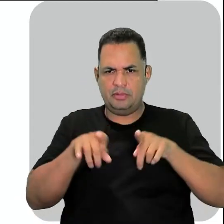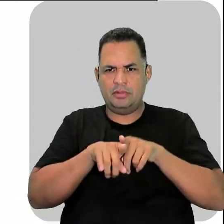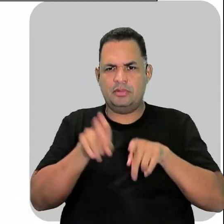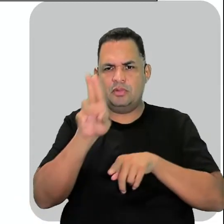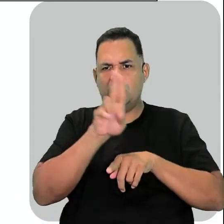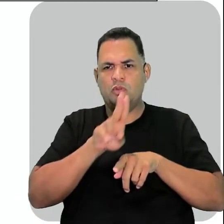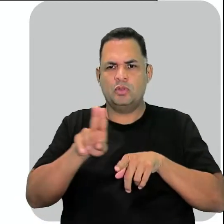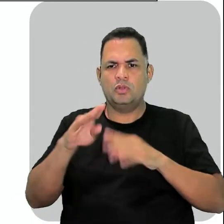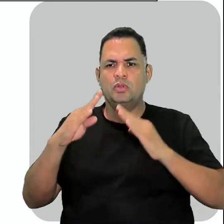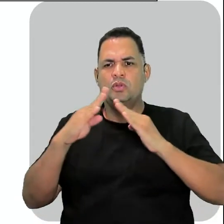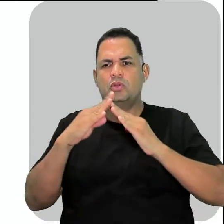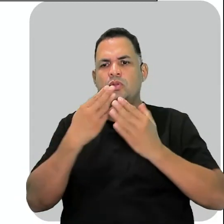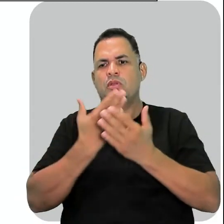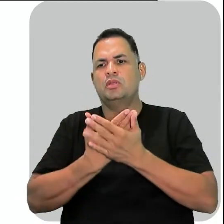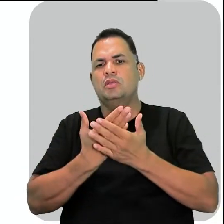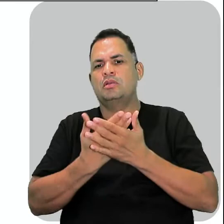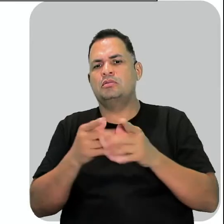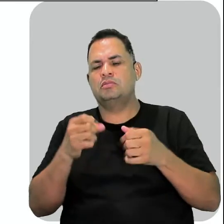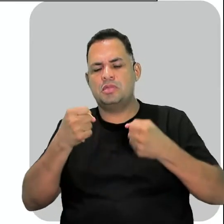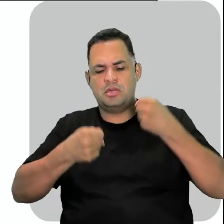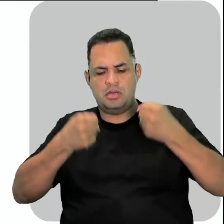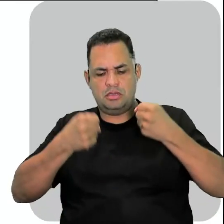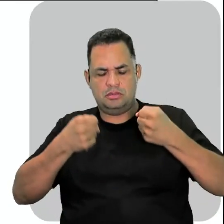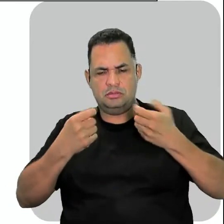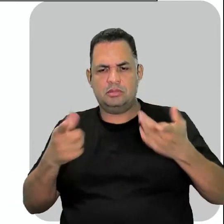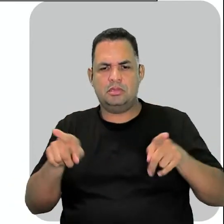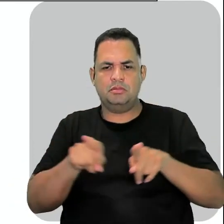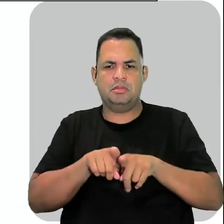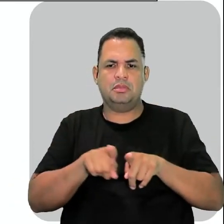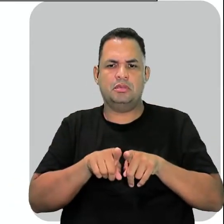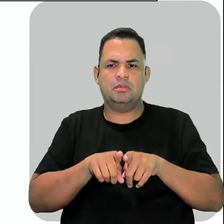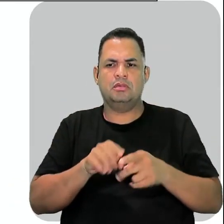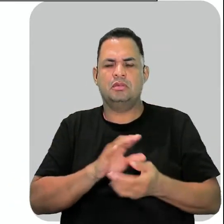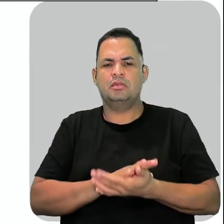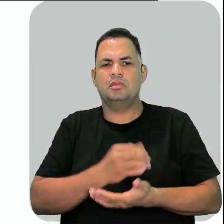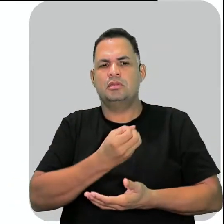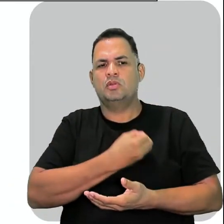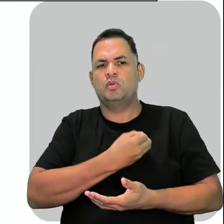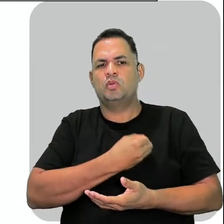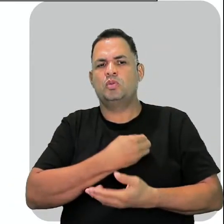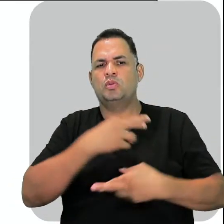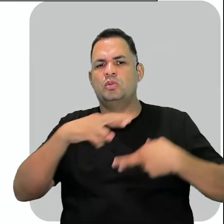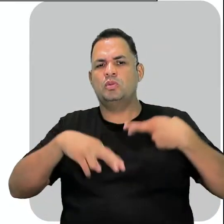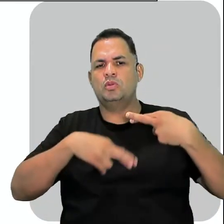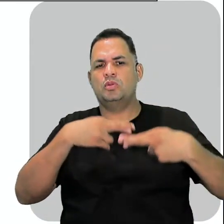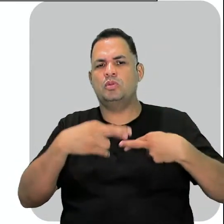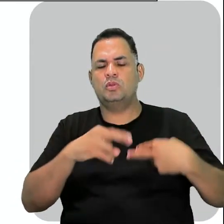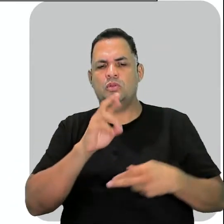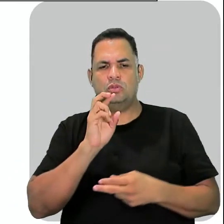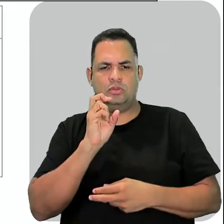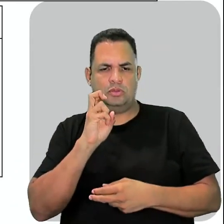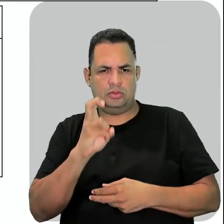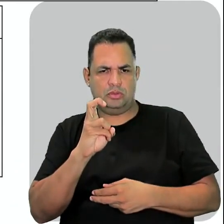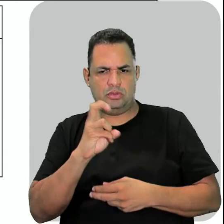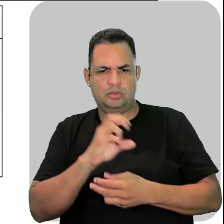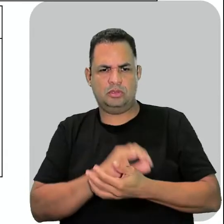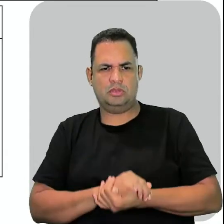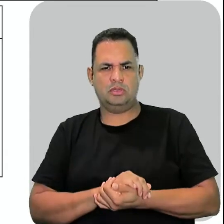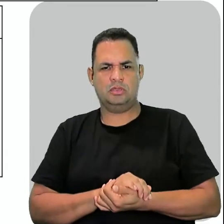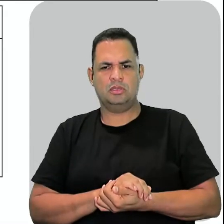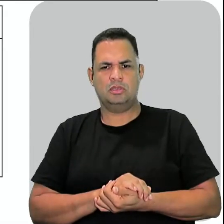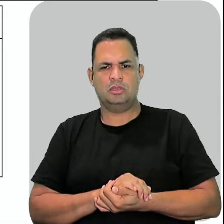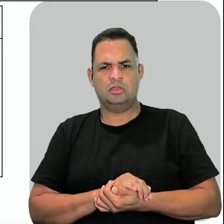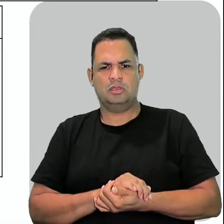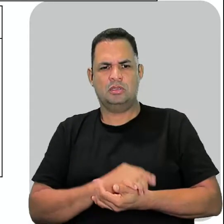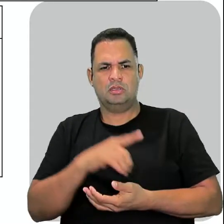outras peças de utilidade tanto de carro quanto doméstica. O número de reciclagem dele é o 5. E aí a